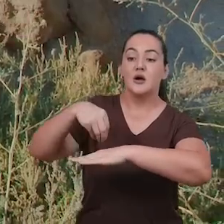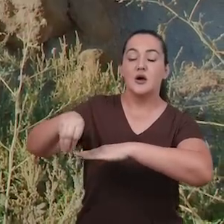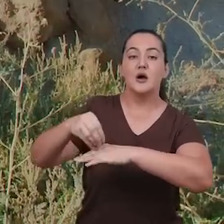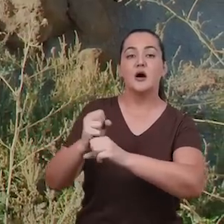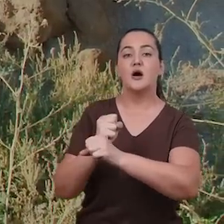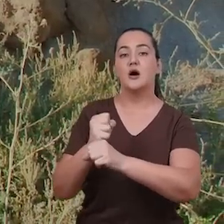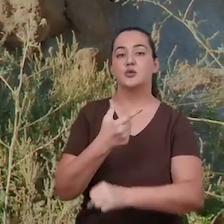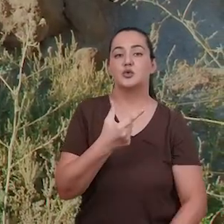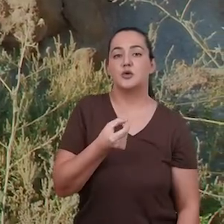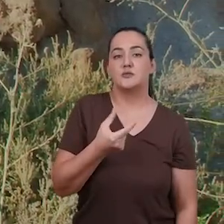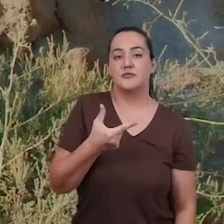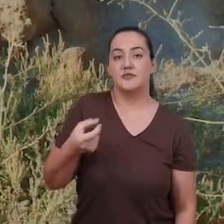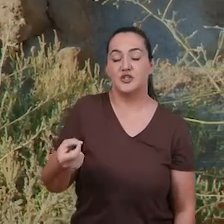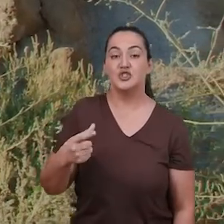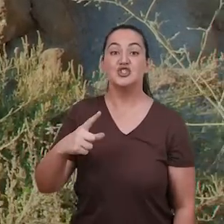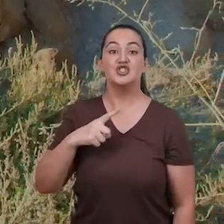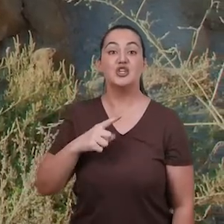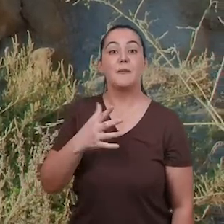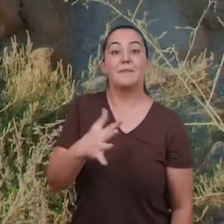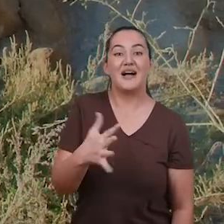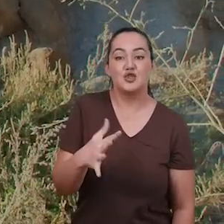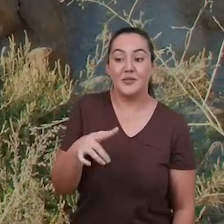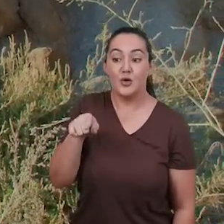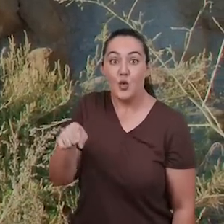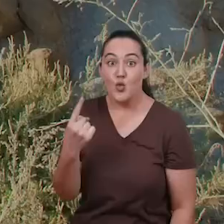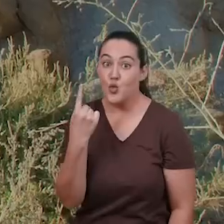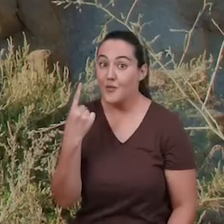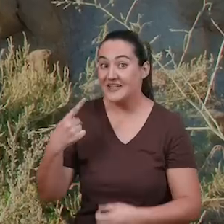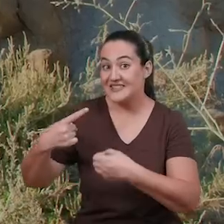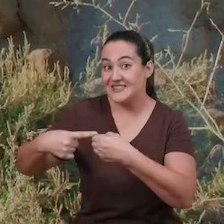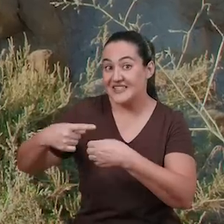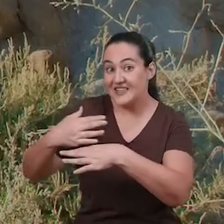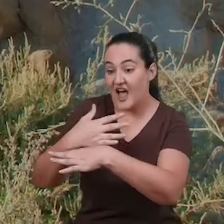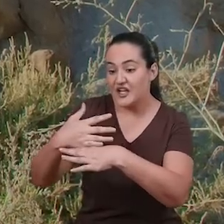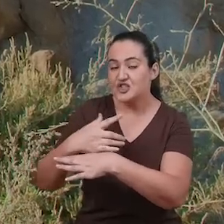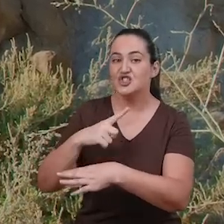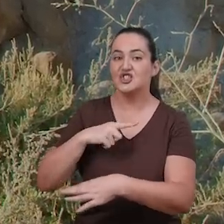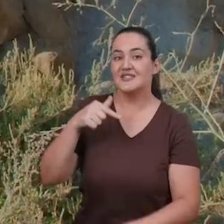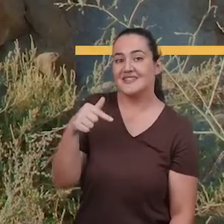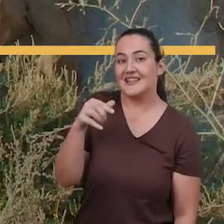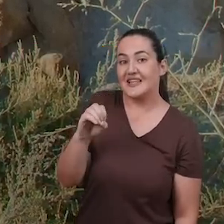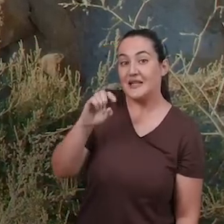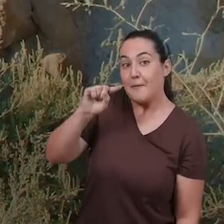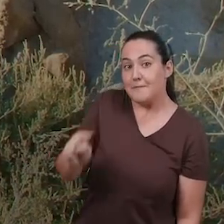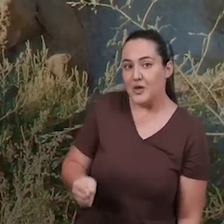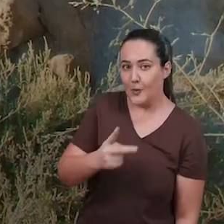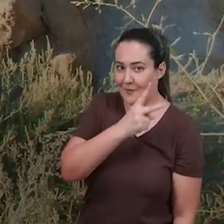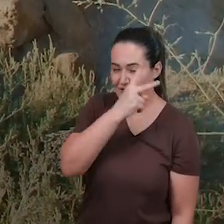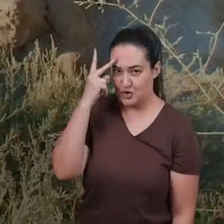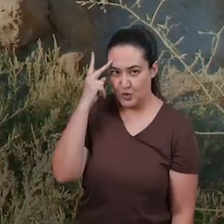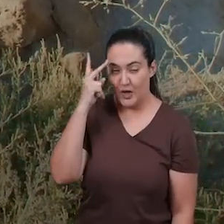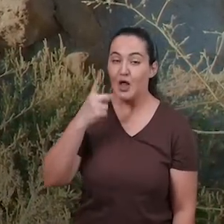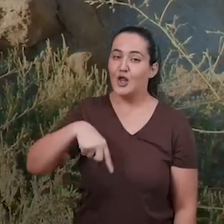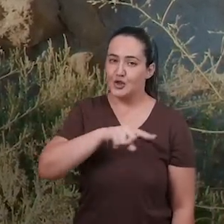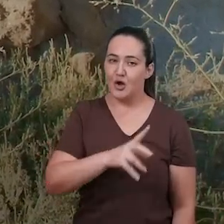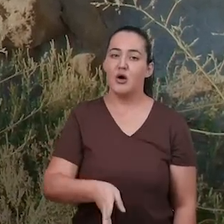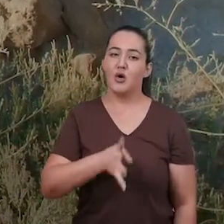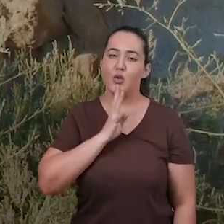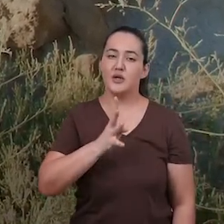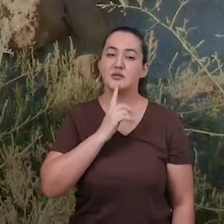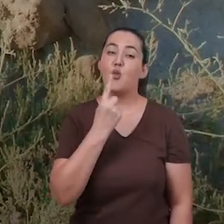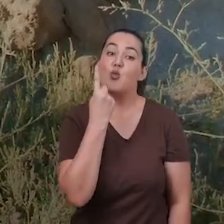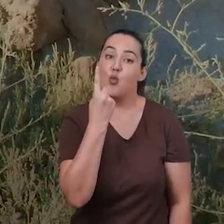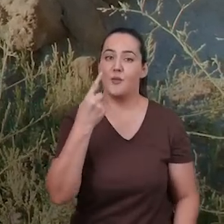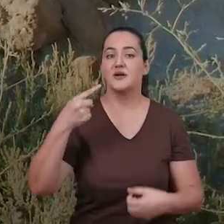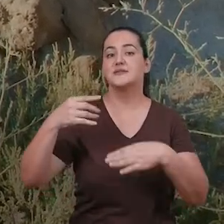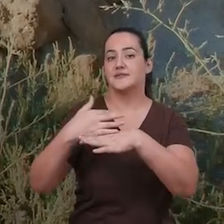e acredita-se que só nessa cidade caberiam 70 mil pessoas. Nós estamos em Kamakli e vamos conhecer